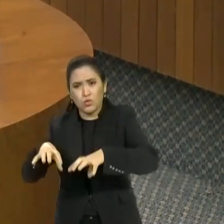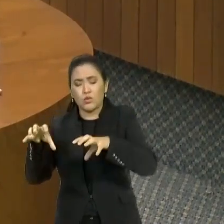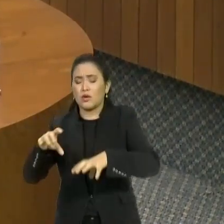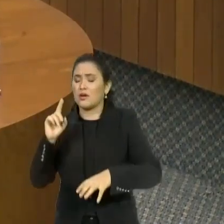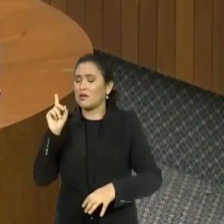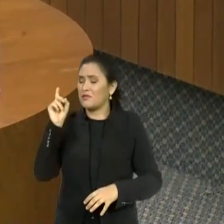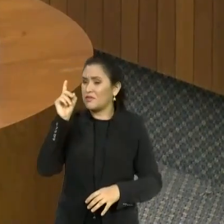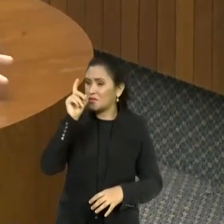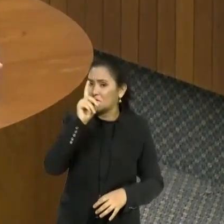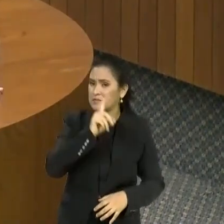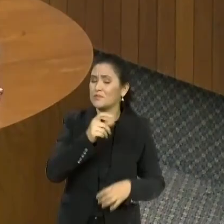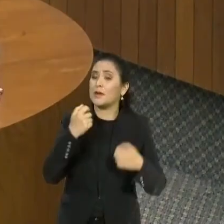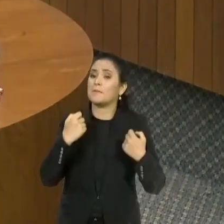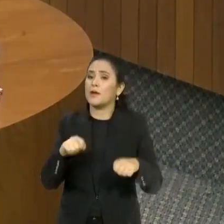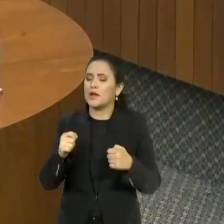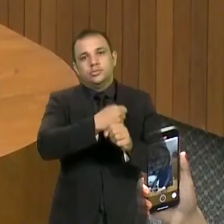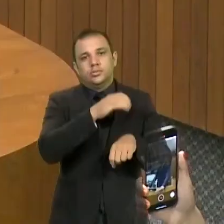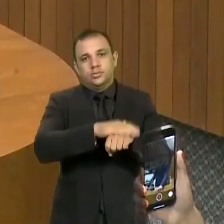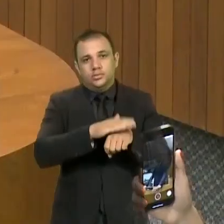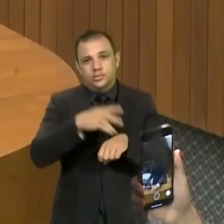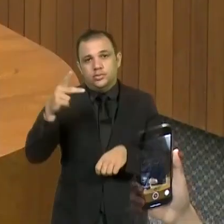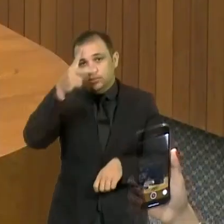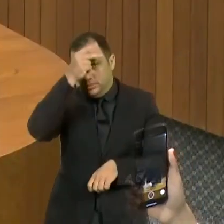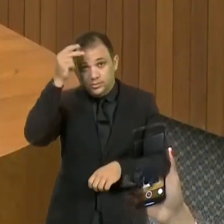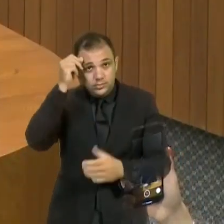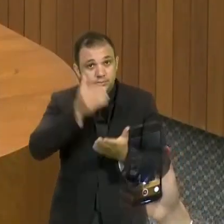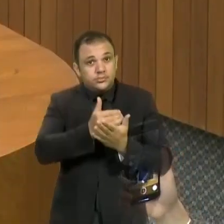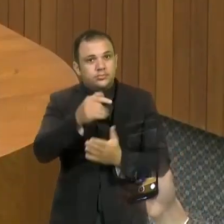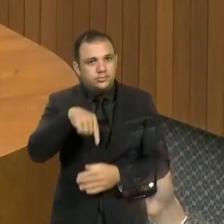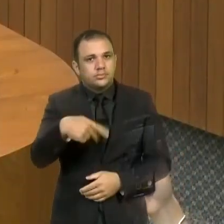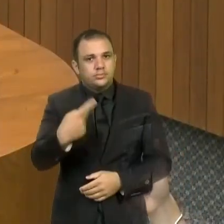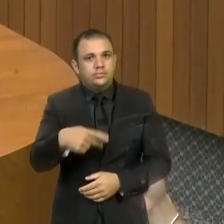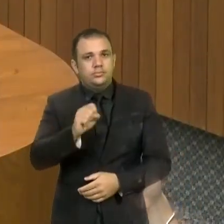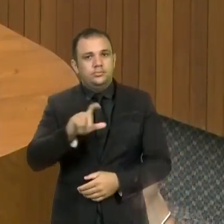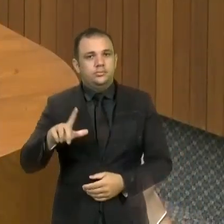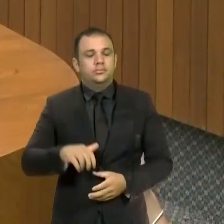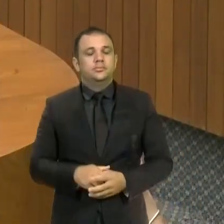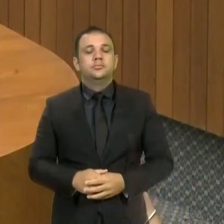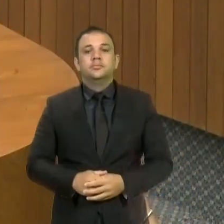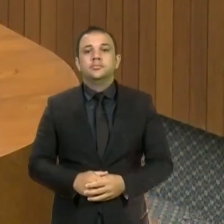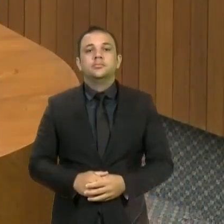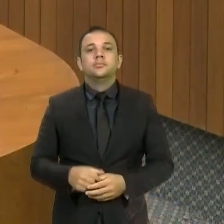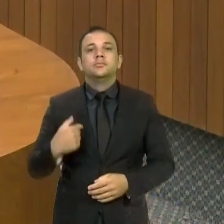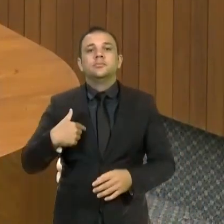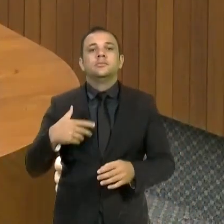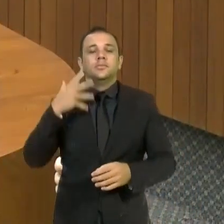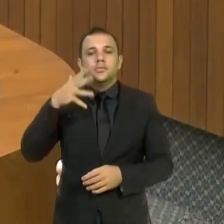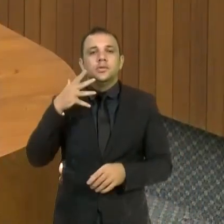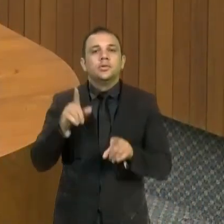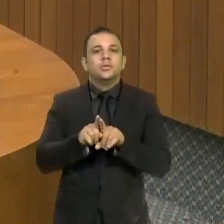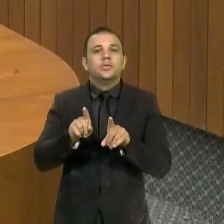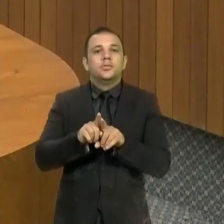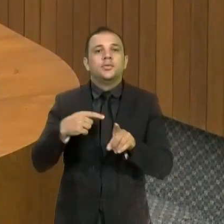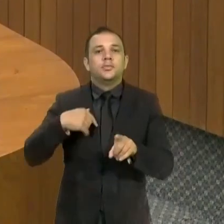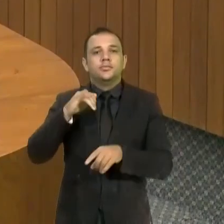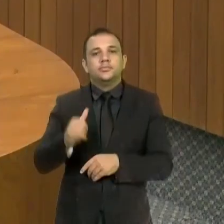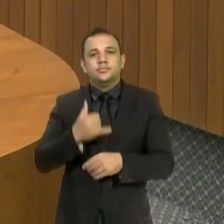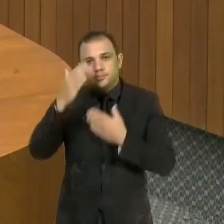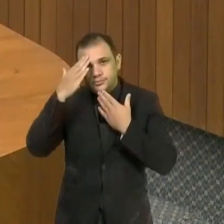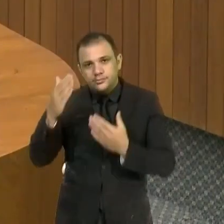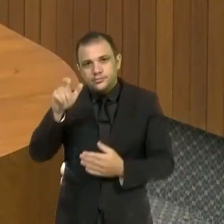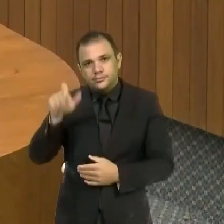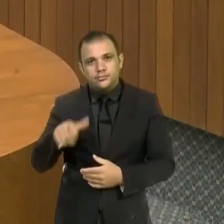essa recuperação e essa pavimentação. O deputado Fernando Braide destacou o projeto de lei de sua autoria que dispõe